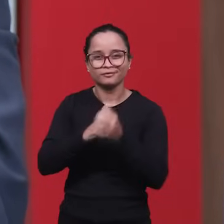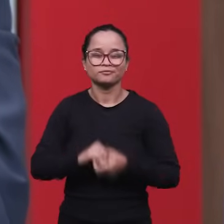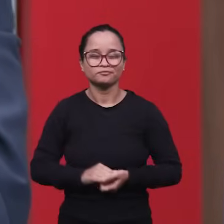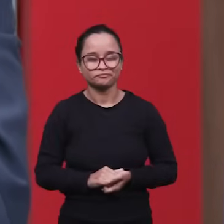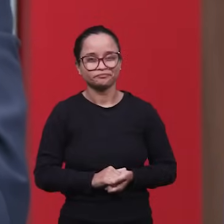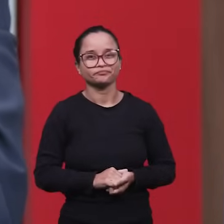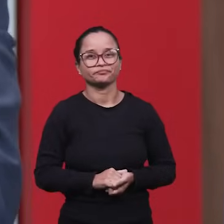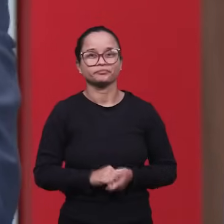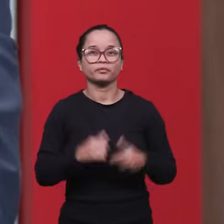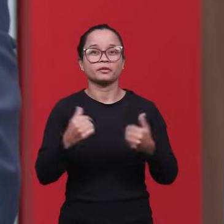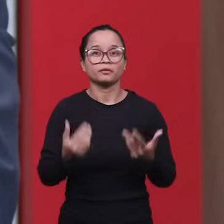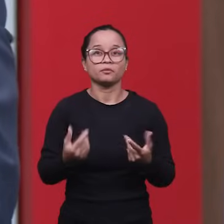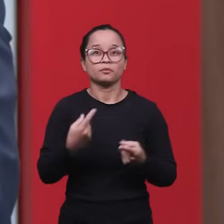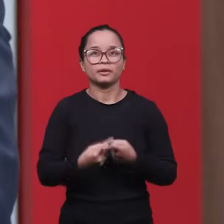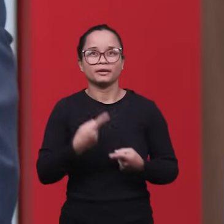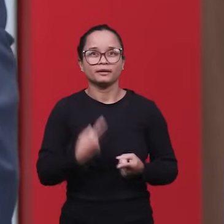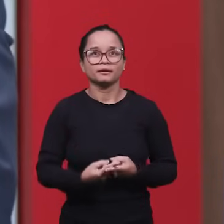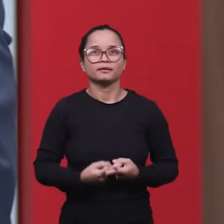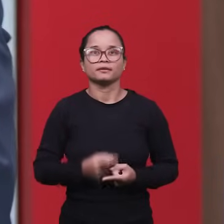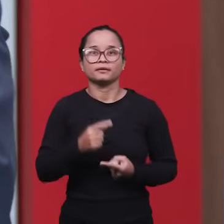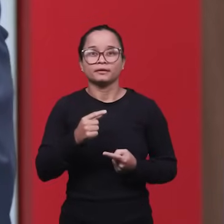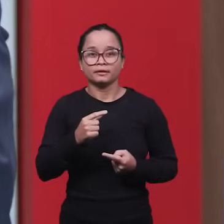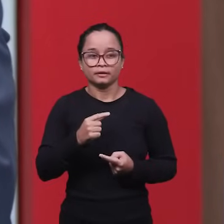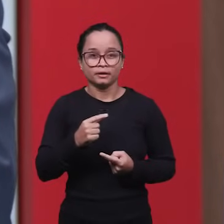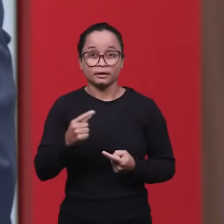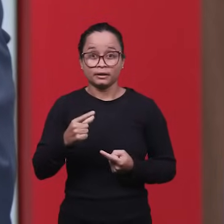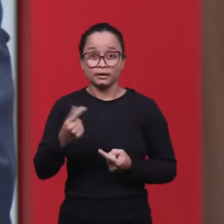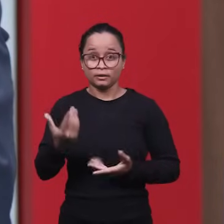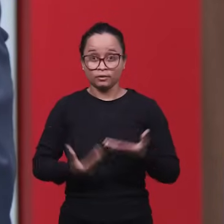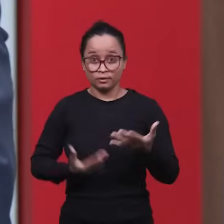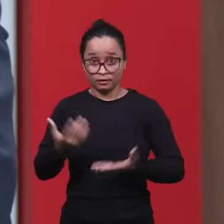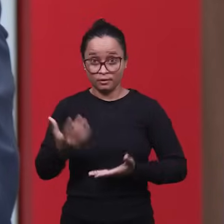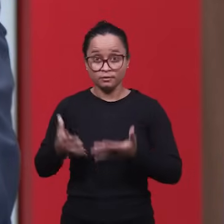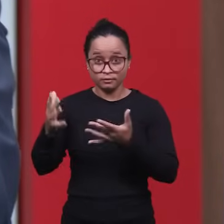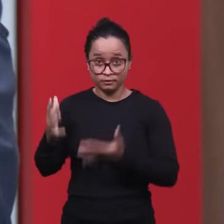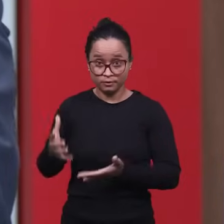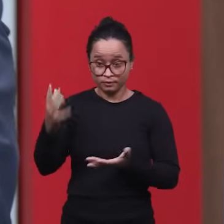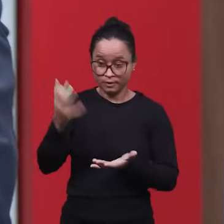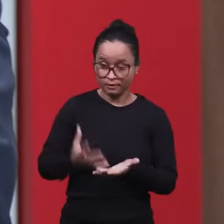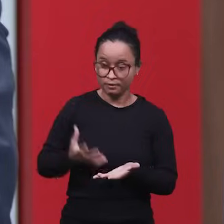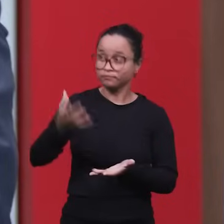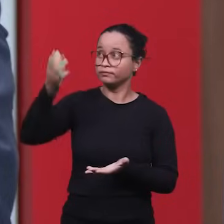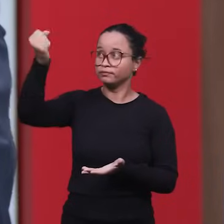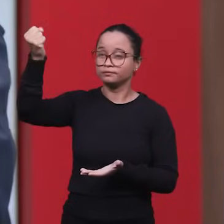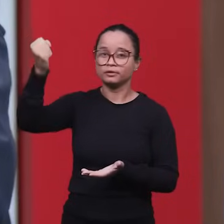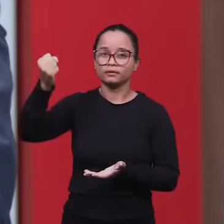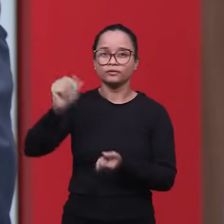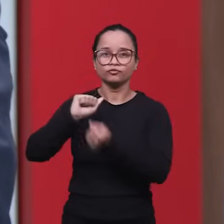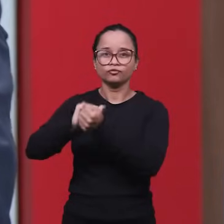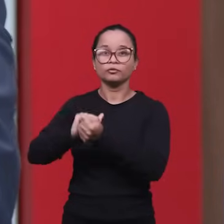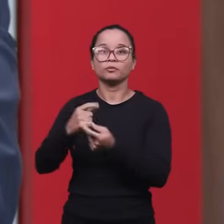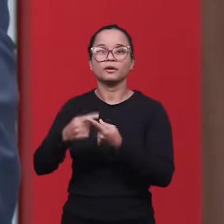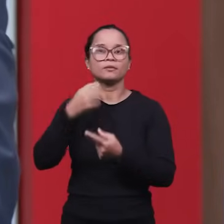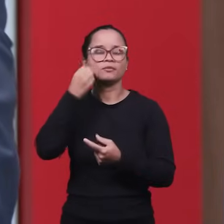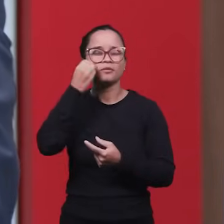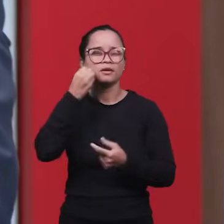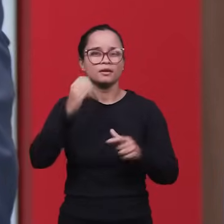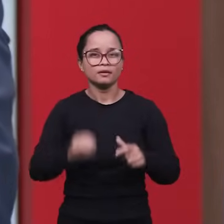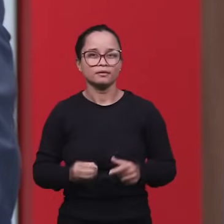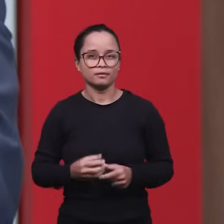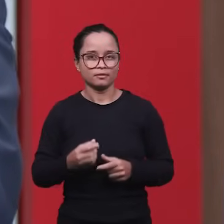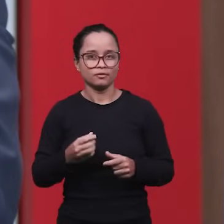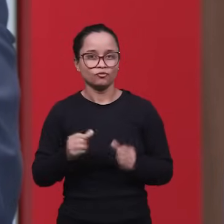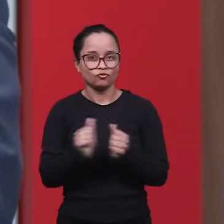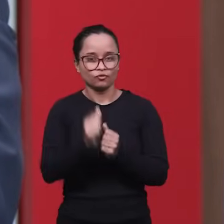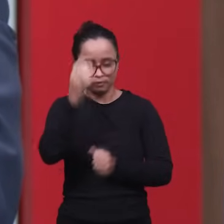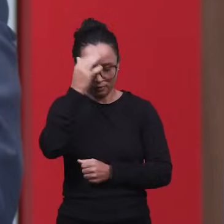que vai sair com a igreja quando ela for arrebatada, porque é uma experiência de operação do Espírito Santo, como o pastor